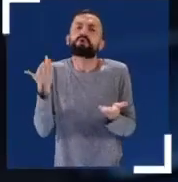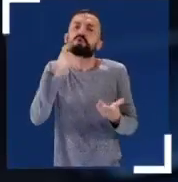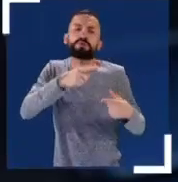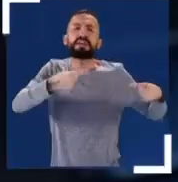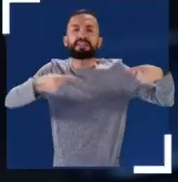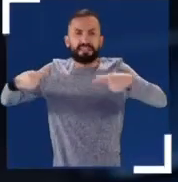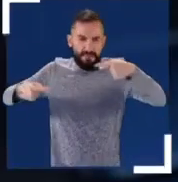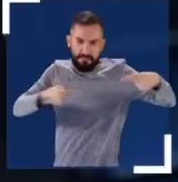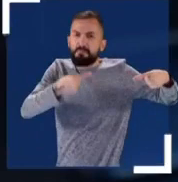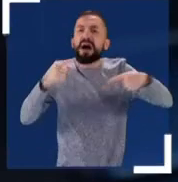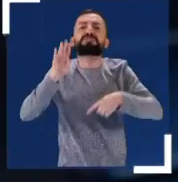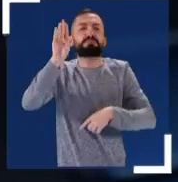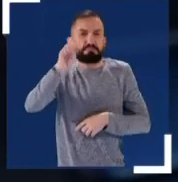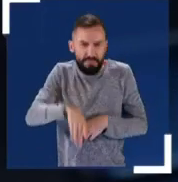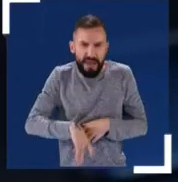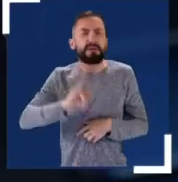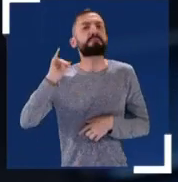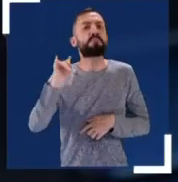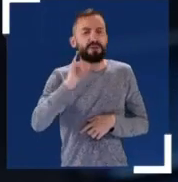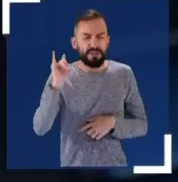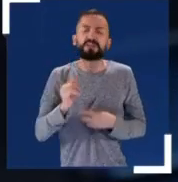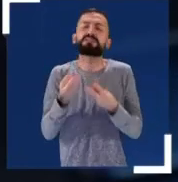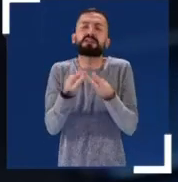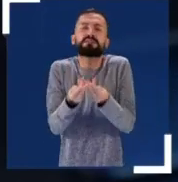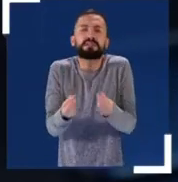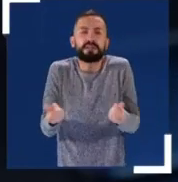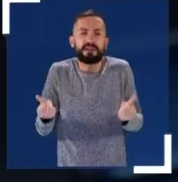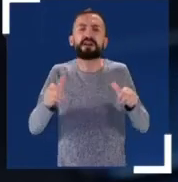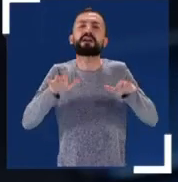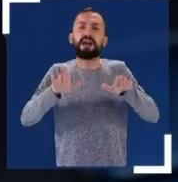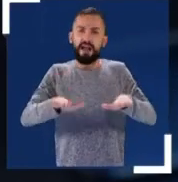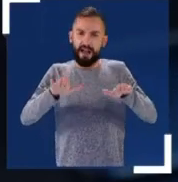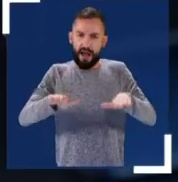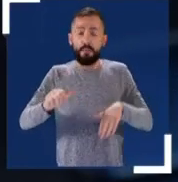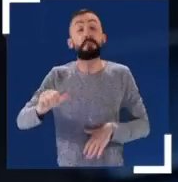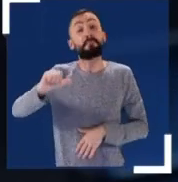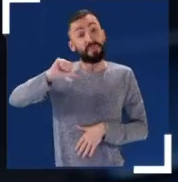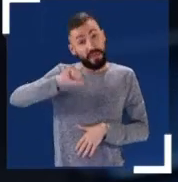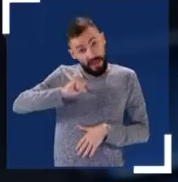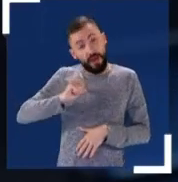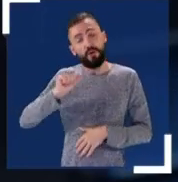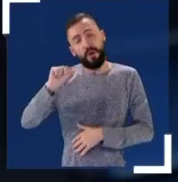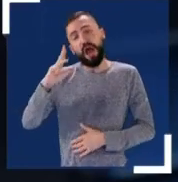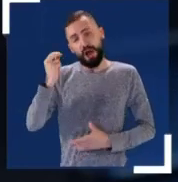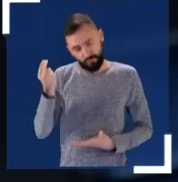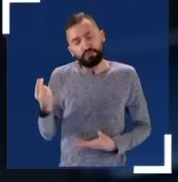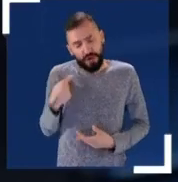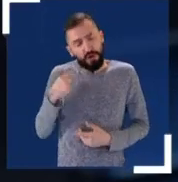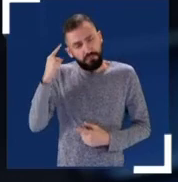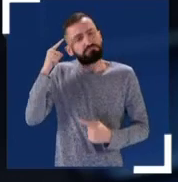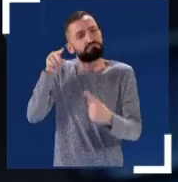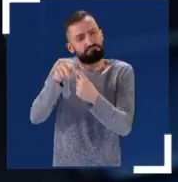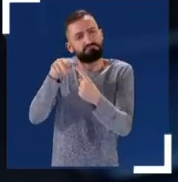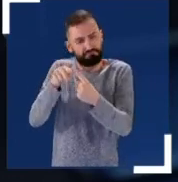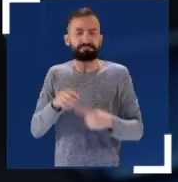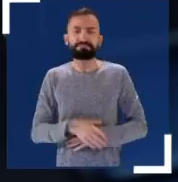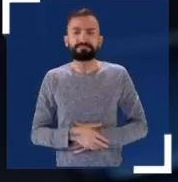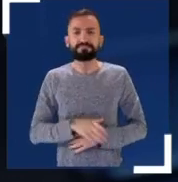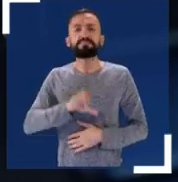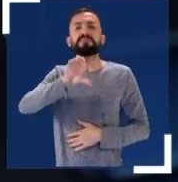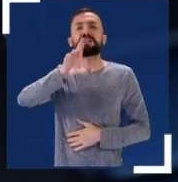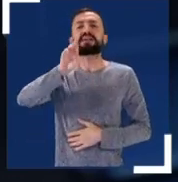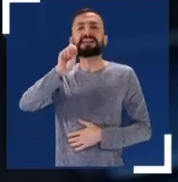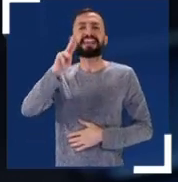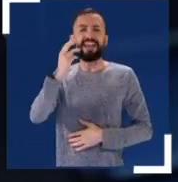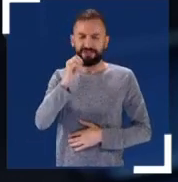mais altivo, mais tranquilo e mais sereno. Assim espero, e da minha parte será neste formato. Creches é muito importante.